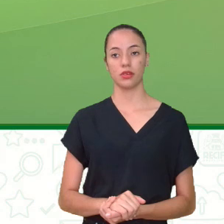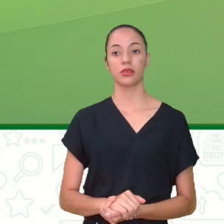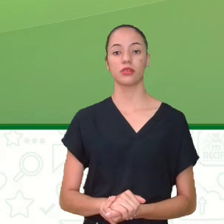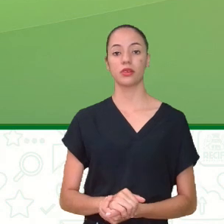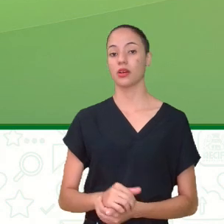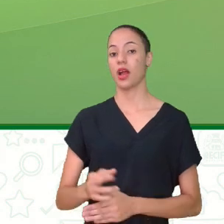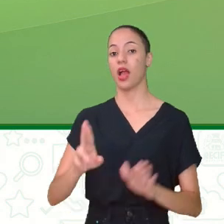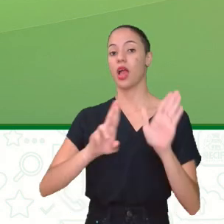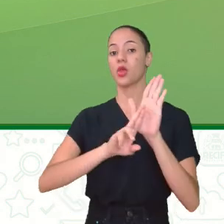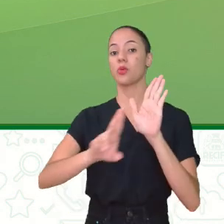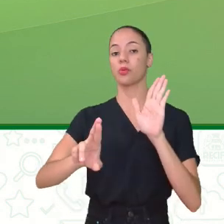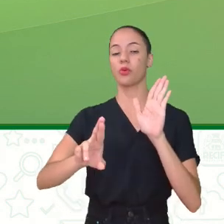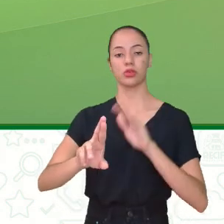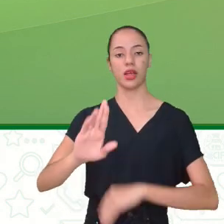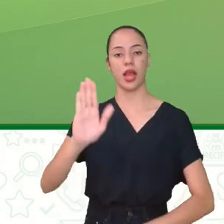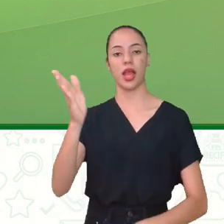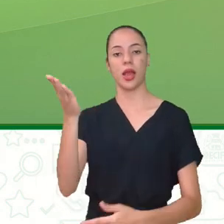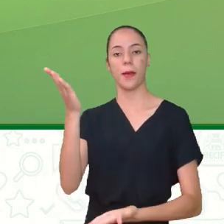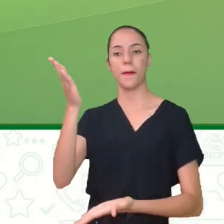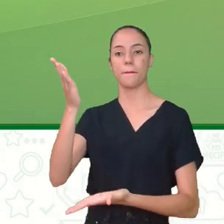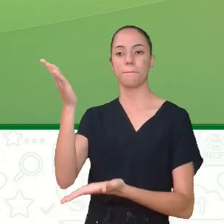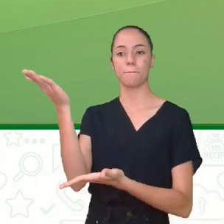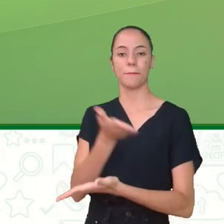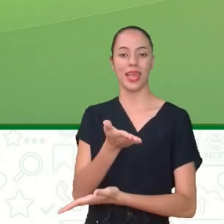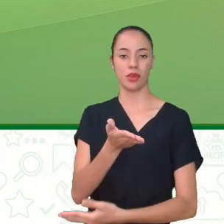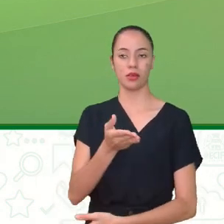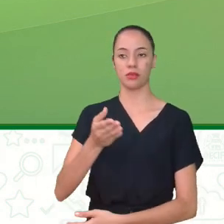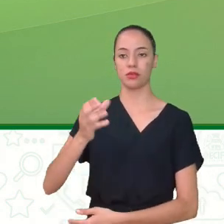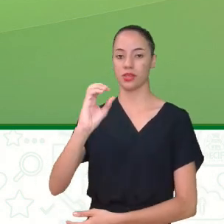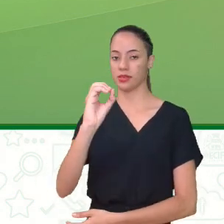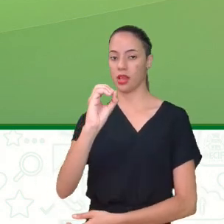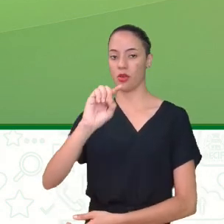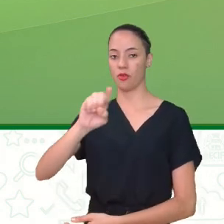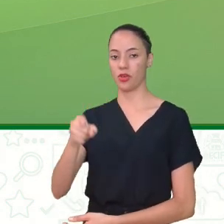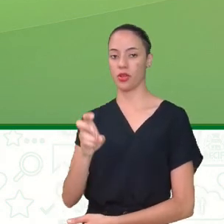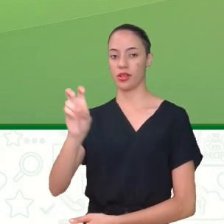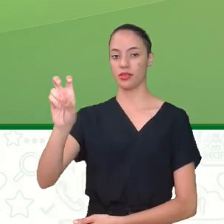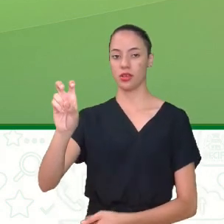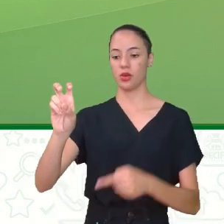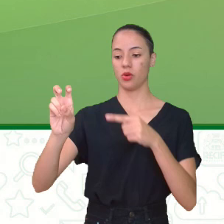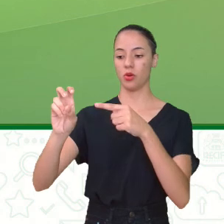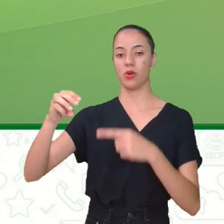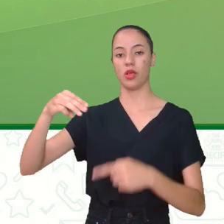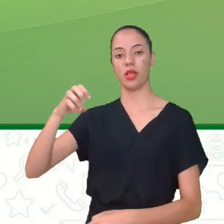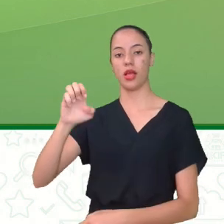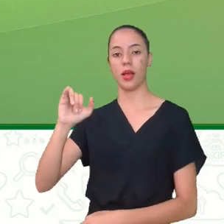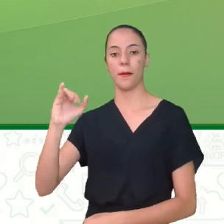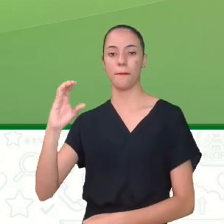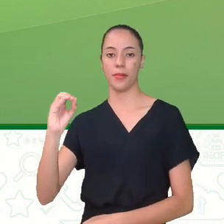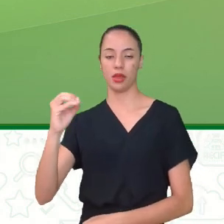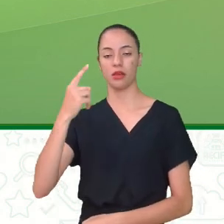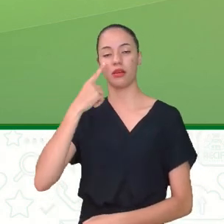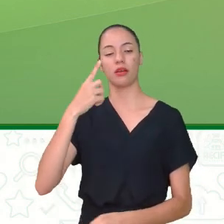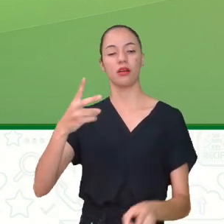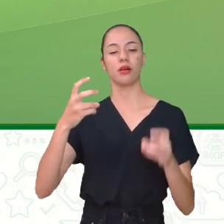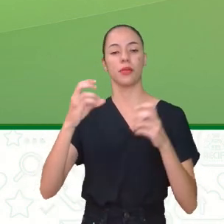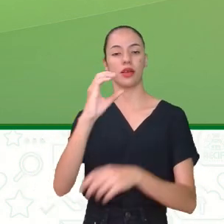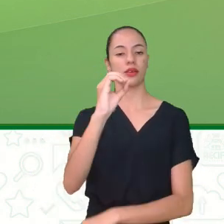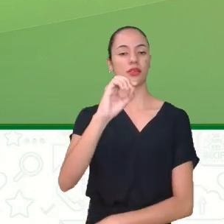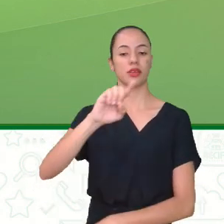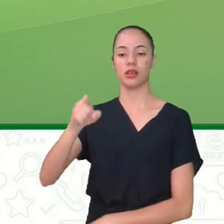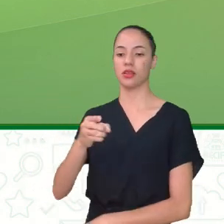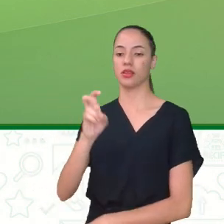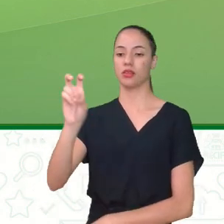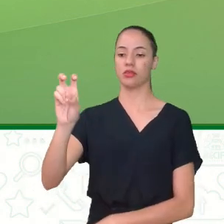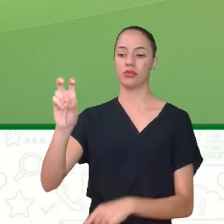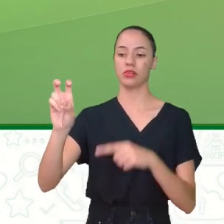como resultado, certo? Então, e você vai perceber que meio e